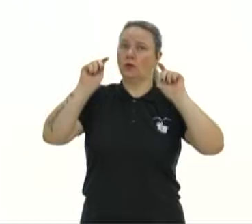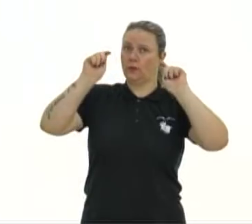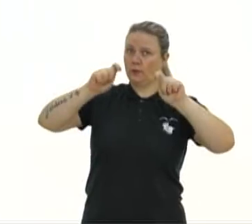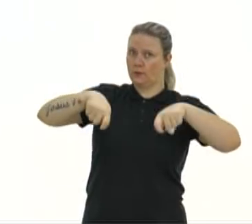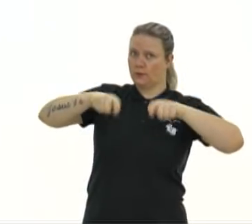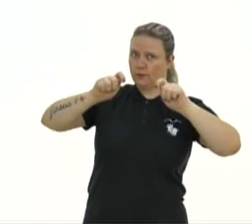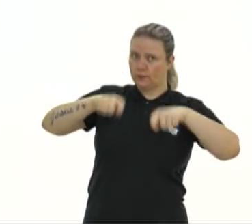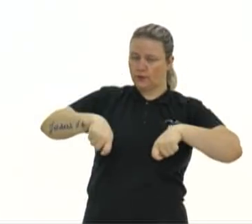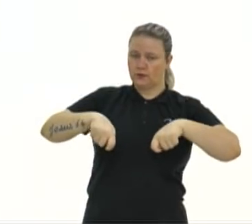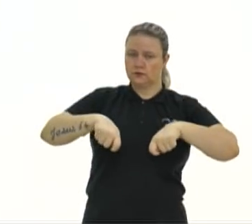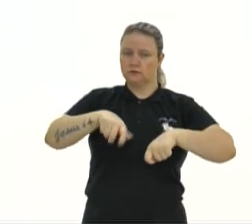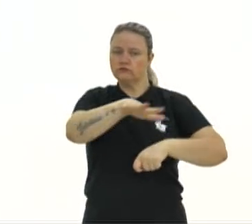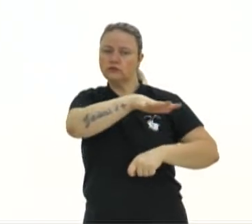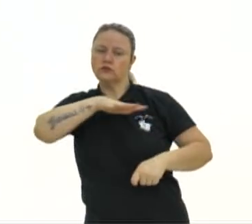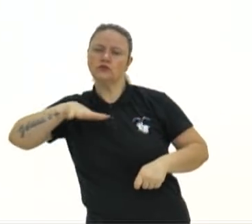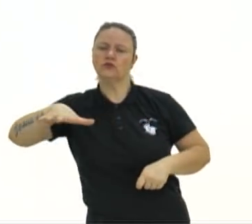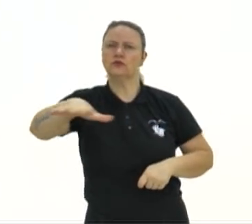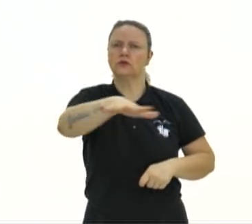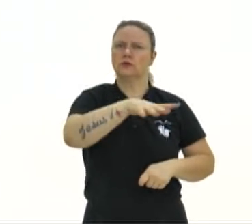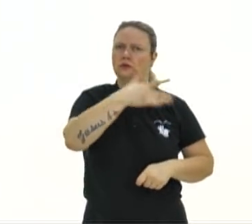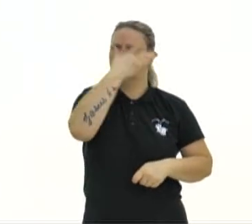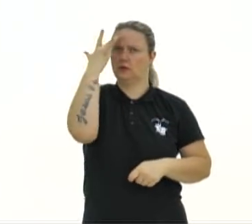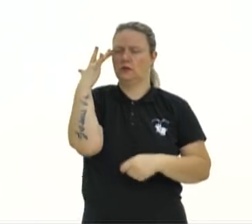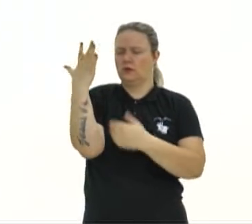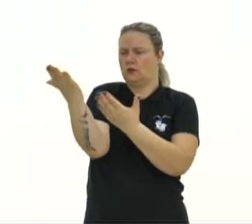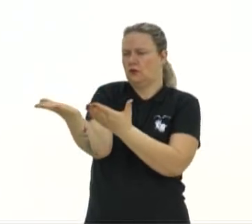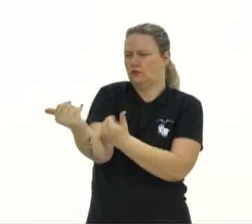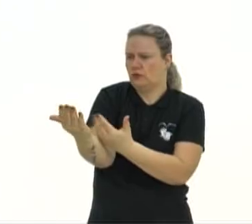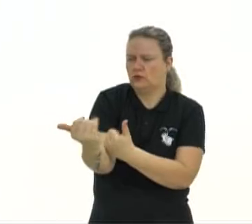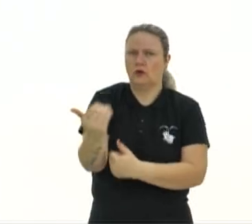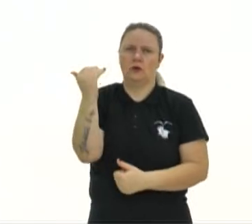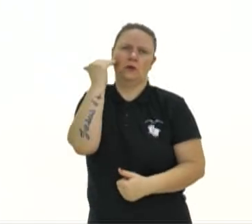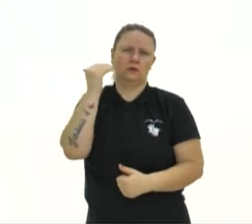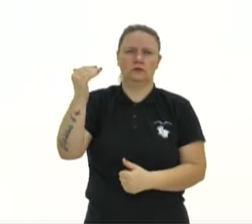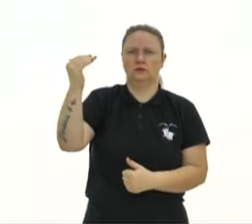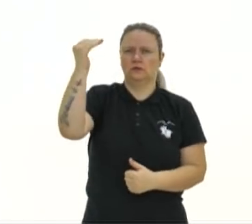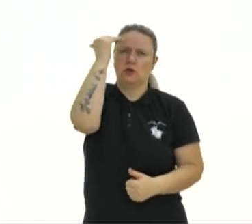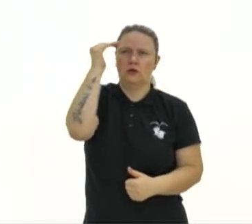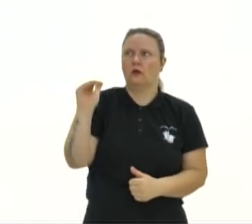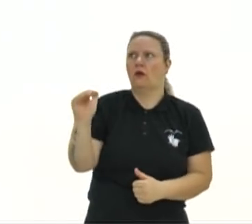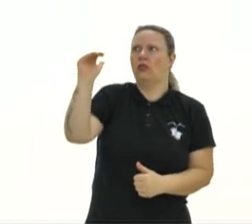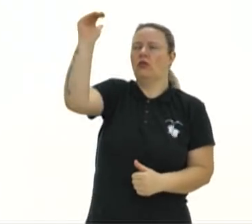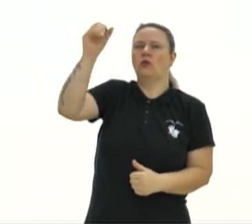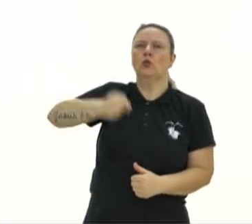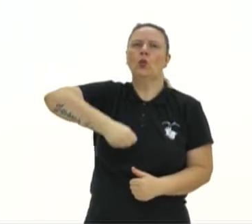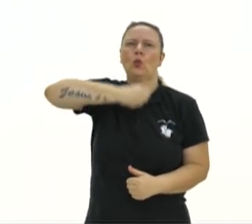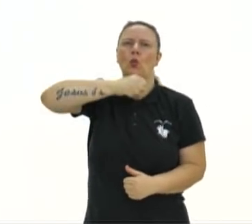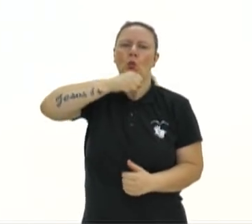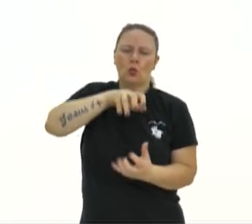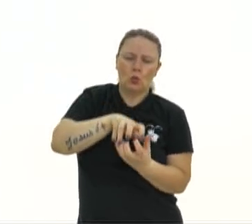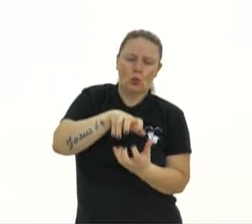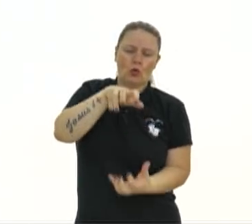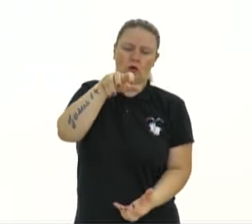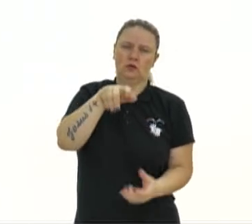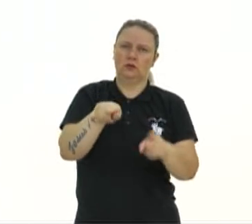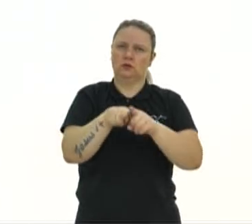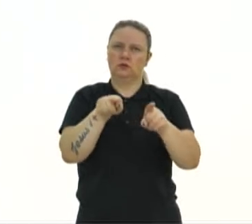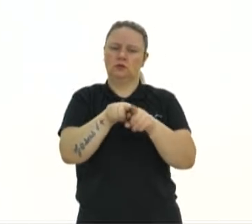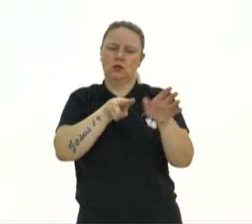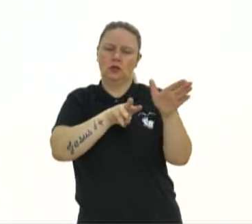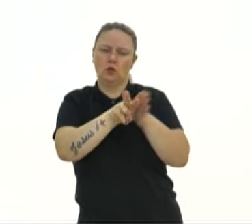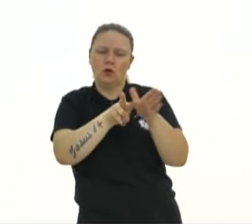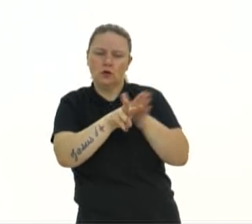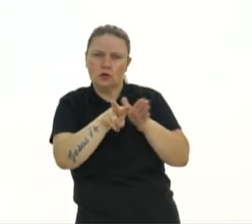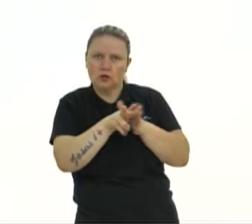Possivelmente para o público em geral. Adolescentes, jovens, adultos e idosos, porque utilizam grupos de mensagens